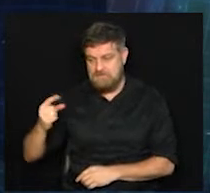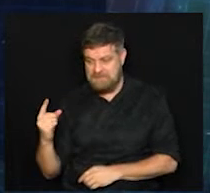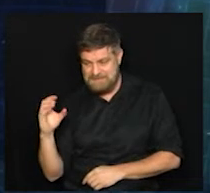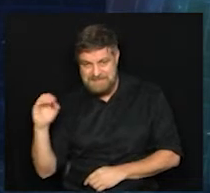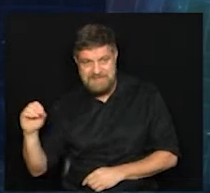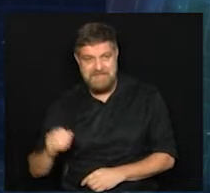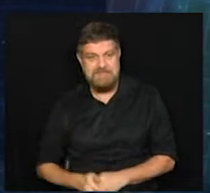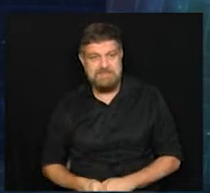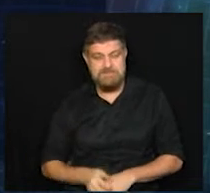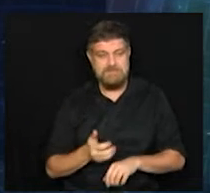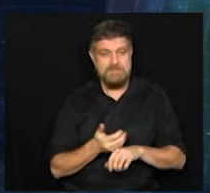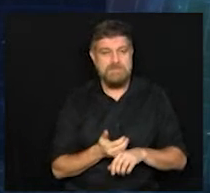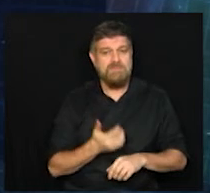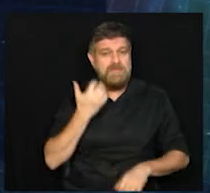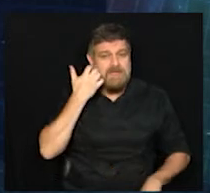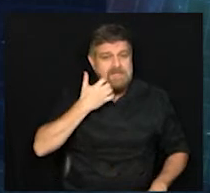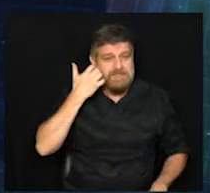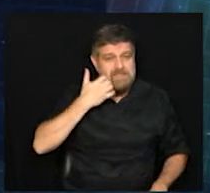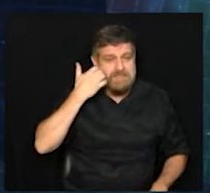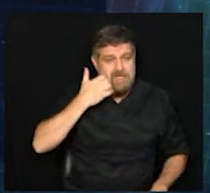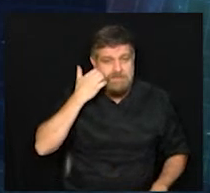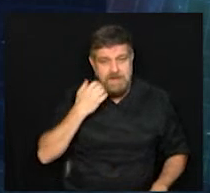22.910, Santa Bárbara do Oeste